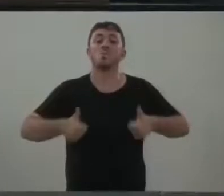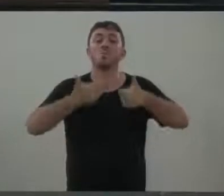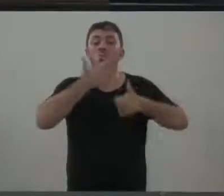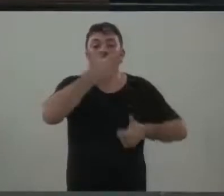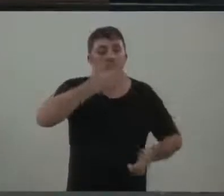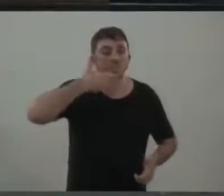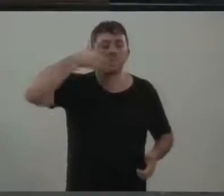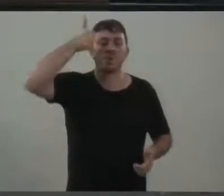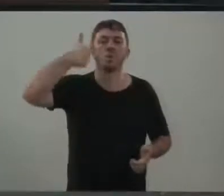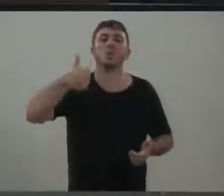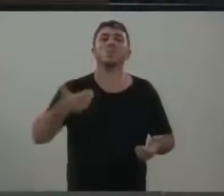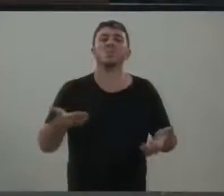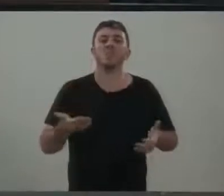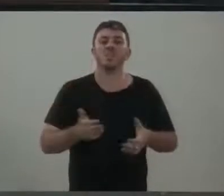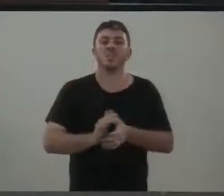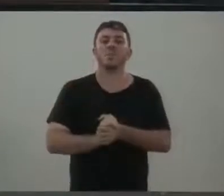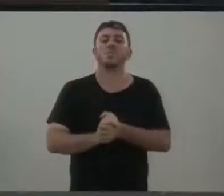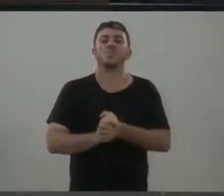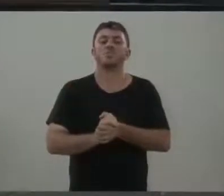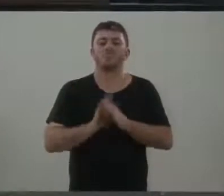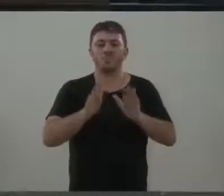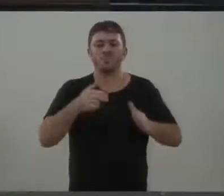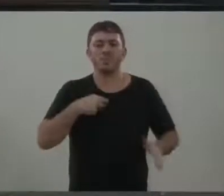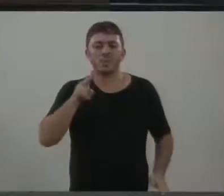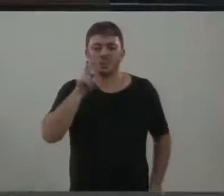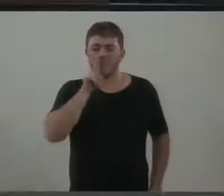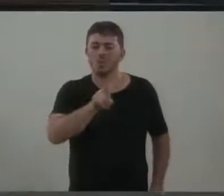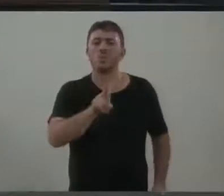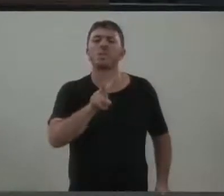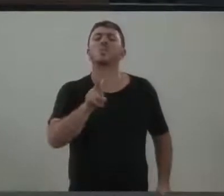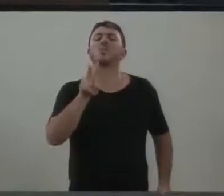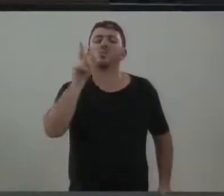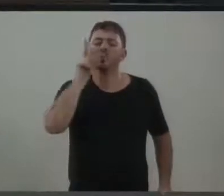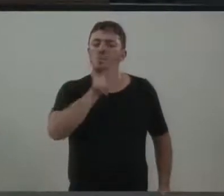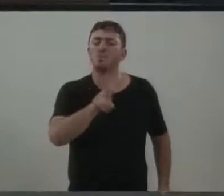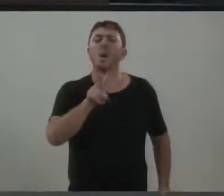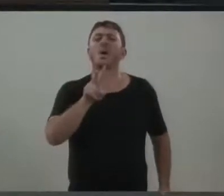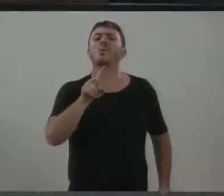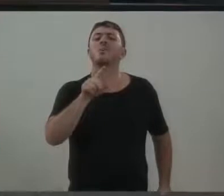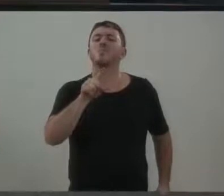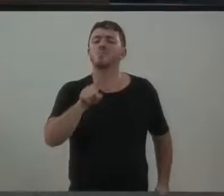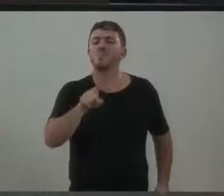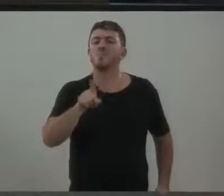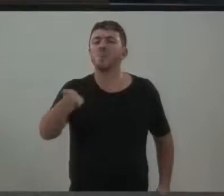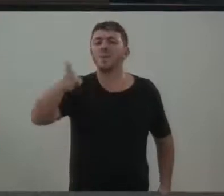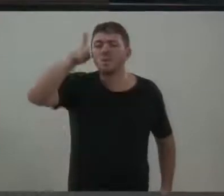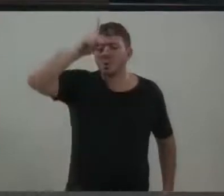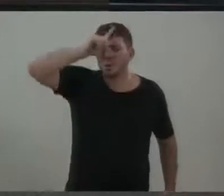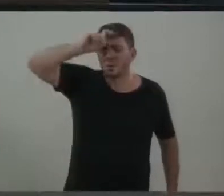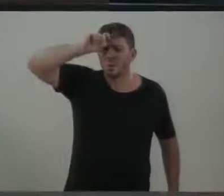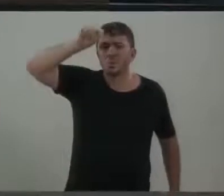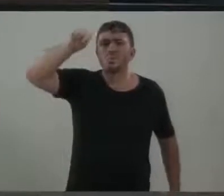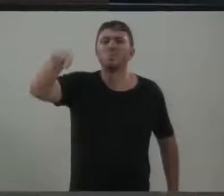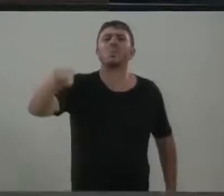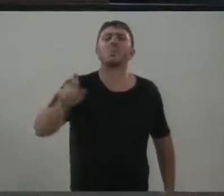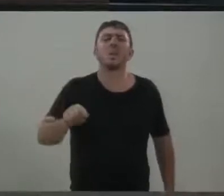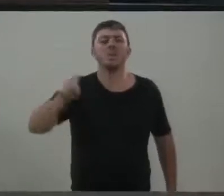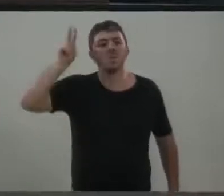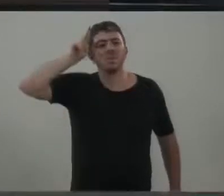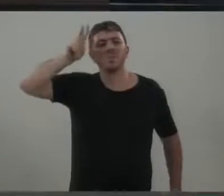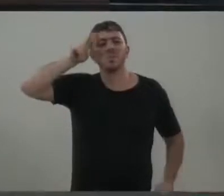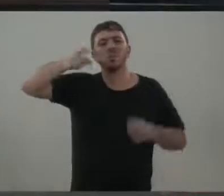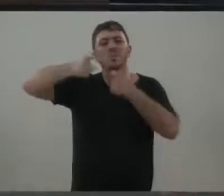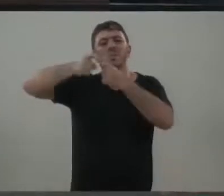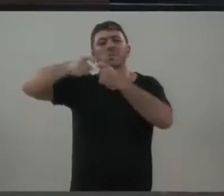município, né? Vi o Rodrigo falando também da Santa Casa, da história dos médicos da Santa Casa. Vamos começar a